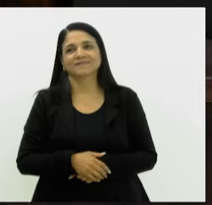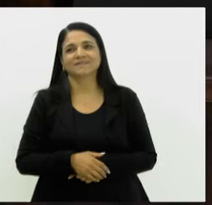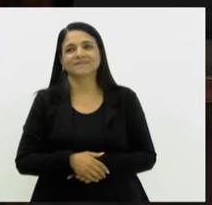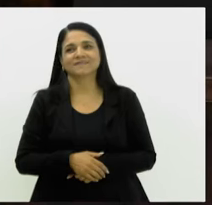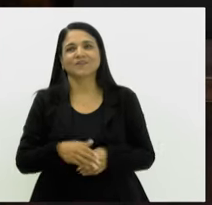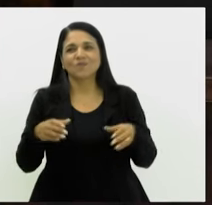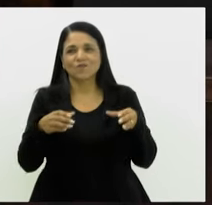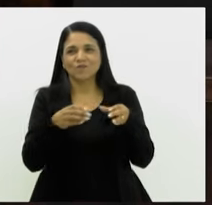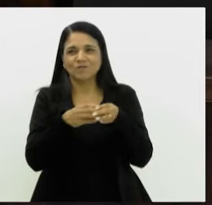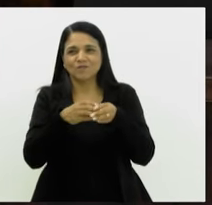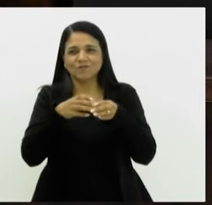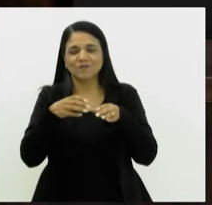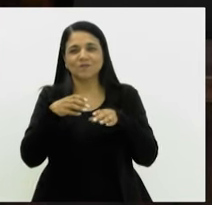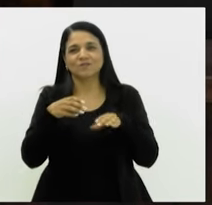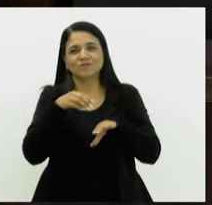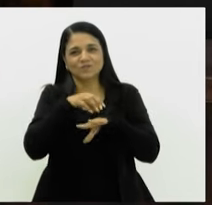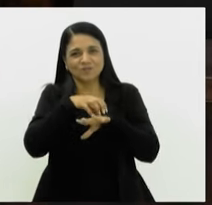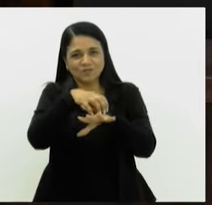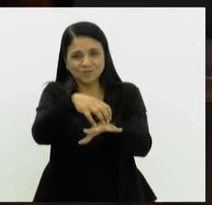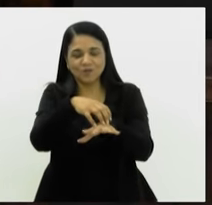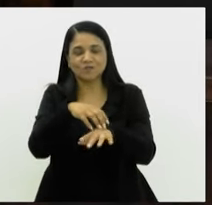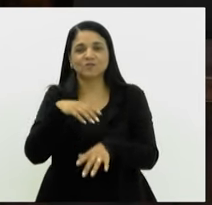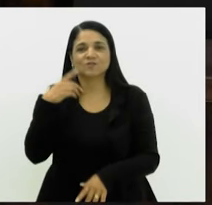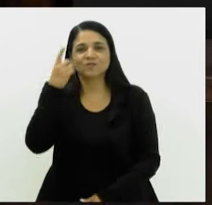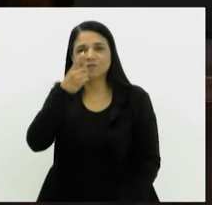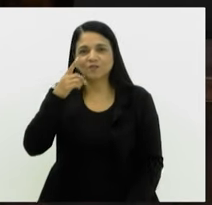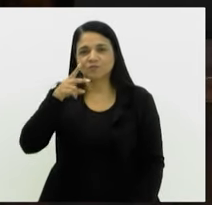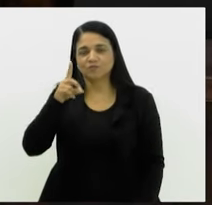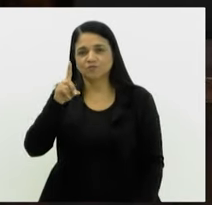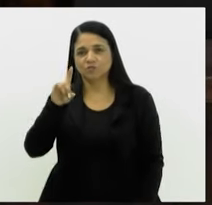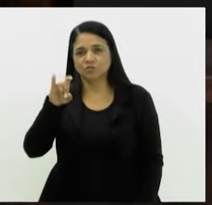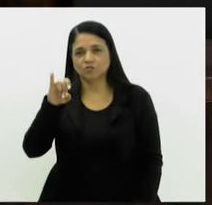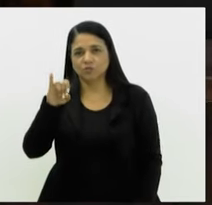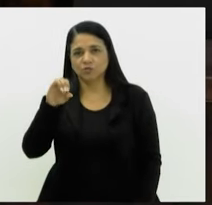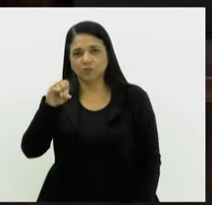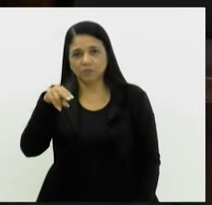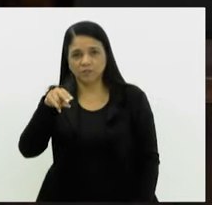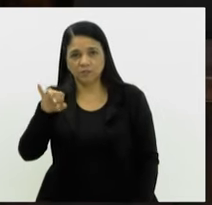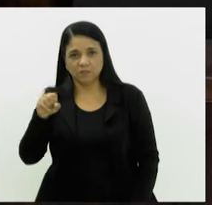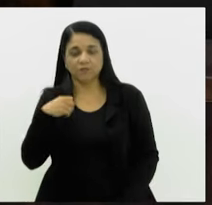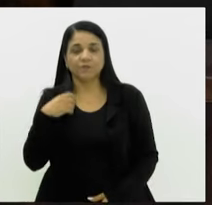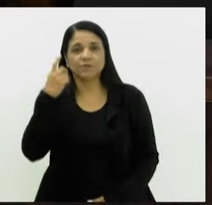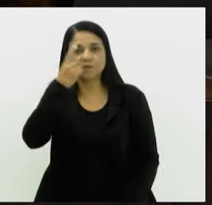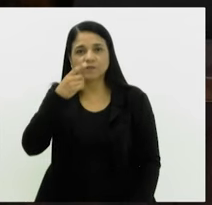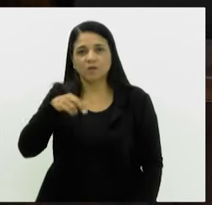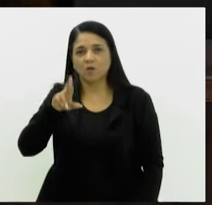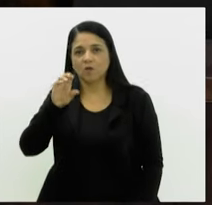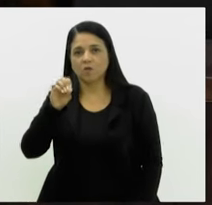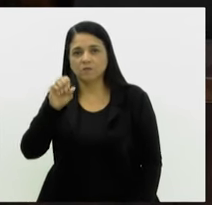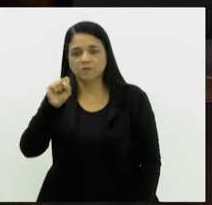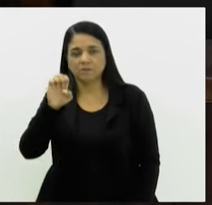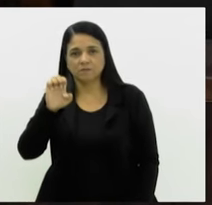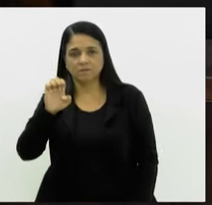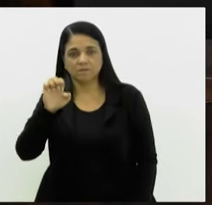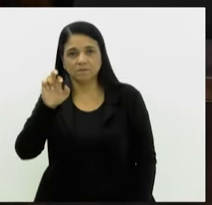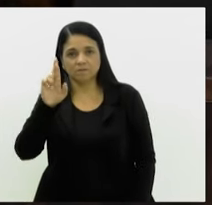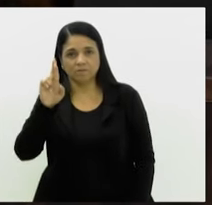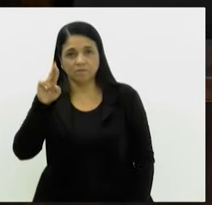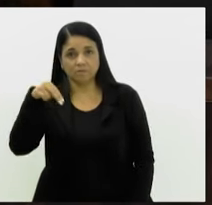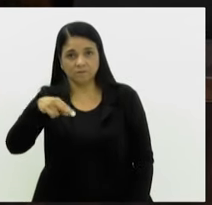Pela Comissão de Transportes, deputado Dionísio Nins. Deputado Rosenberg Reis.